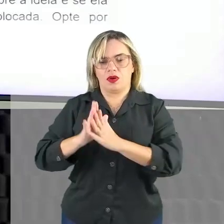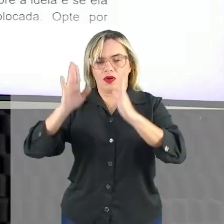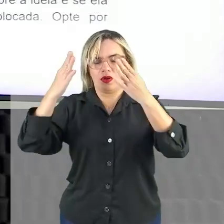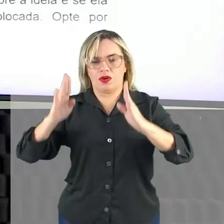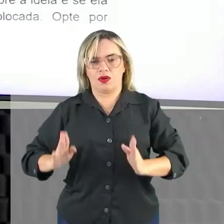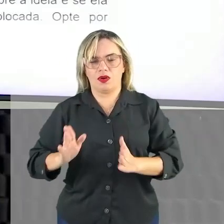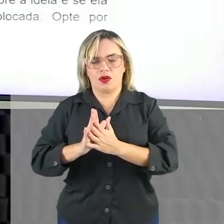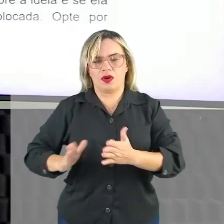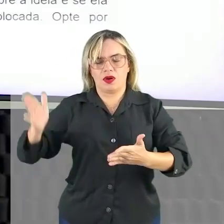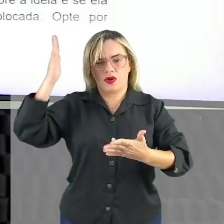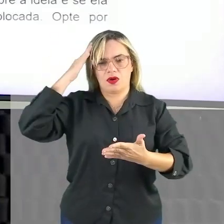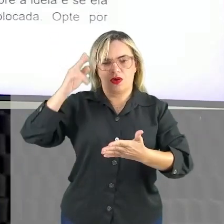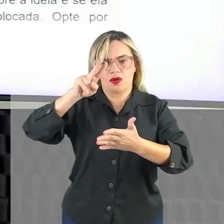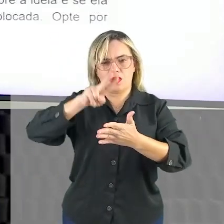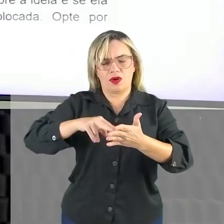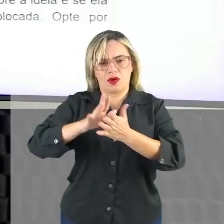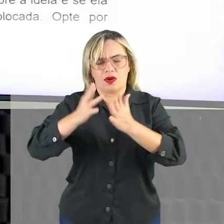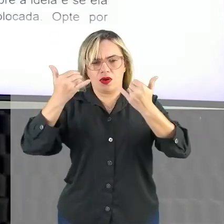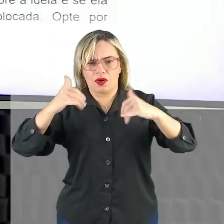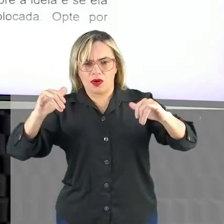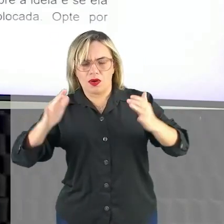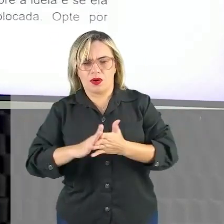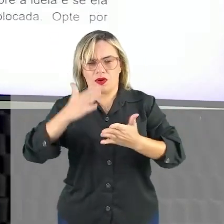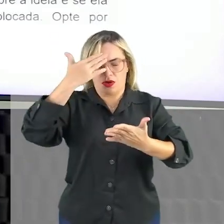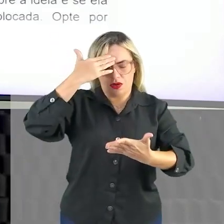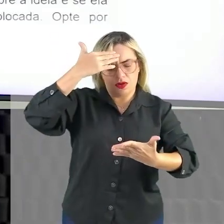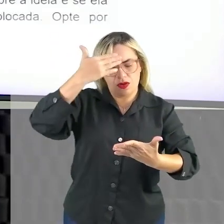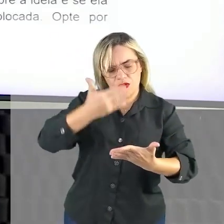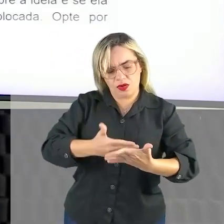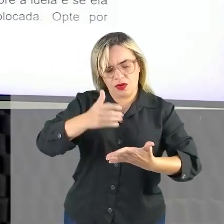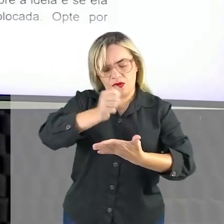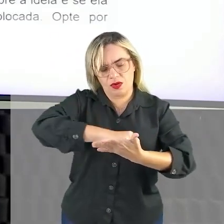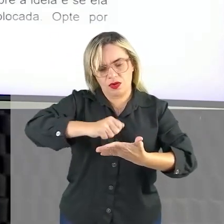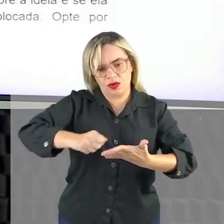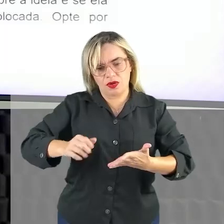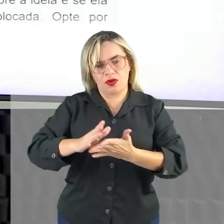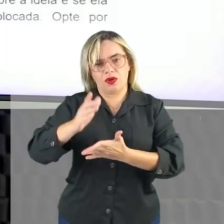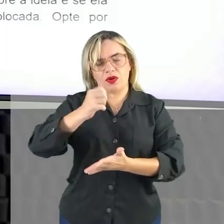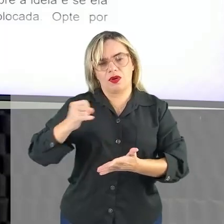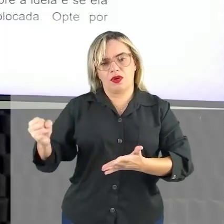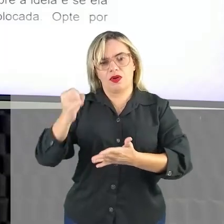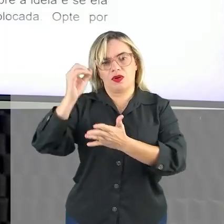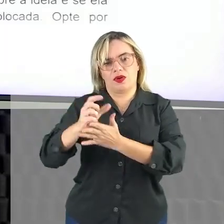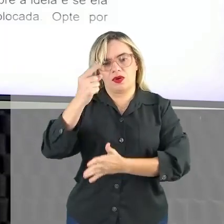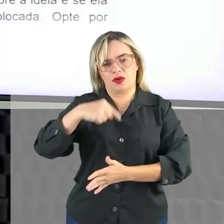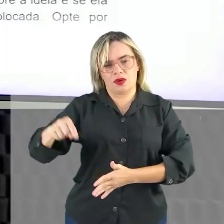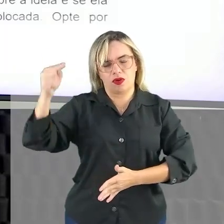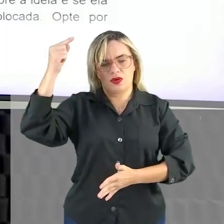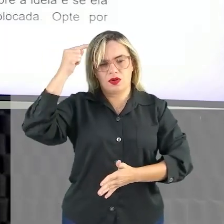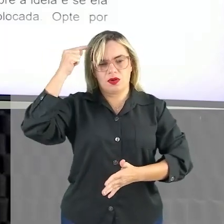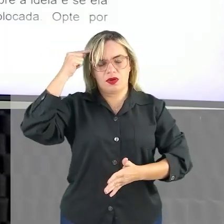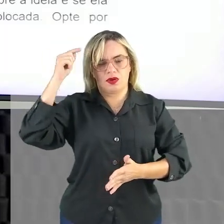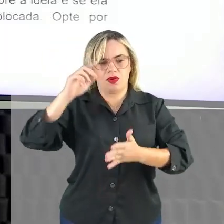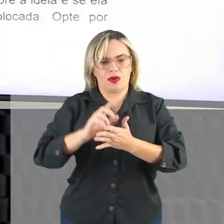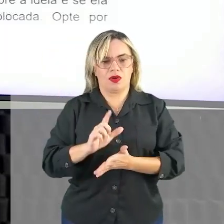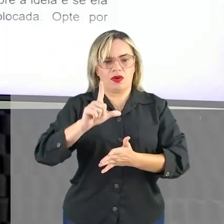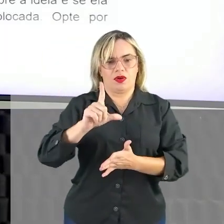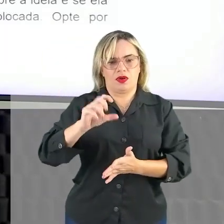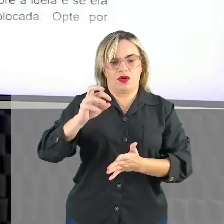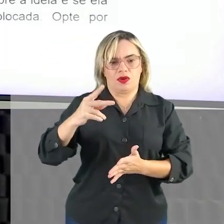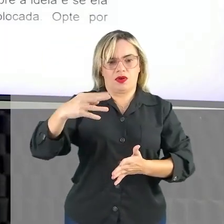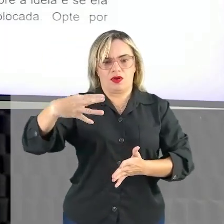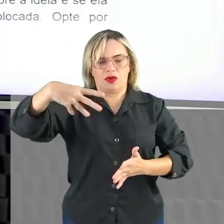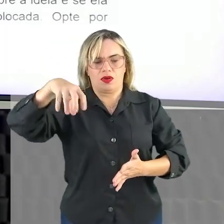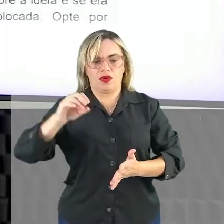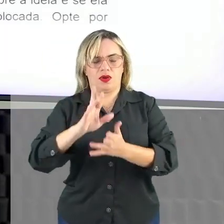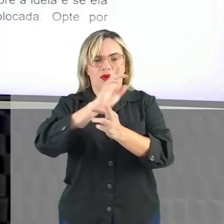das informações para a defesa do seu ponto de vista. É importante pensar que a legitimação é o processo em que você